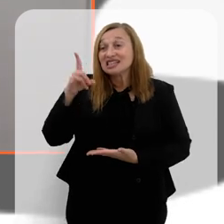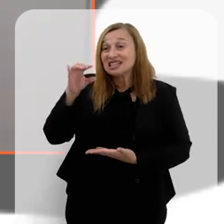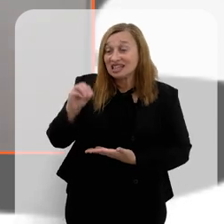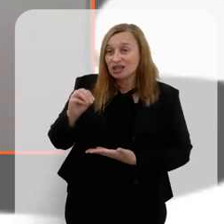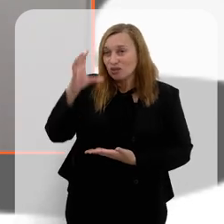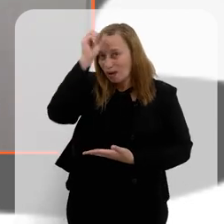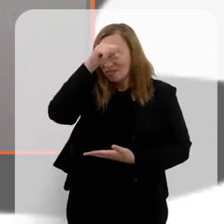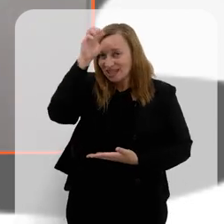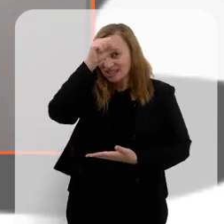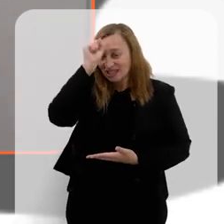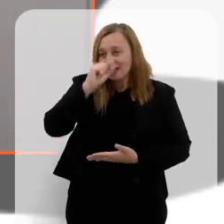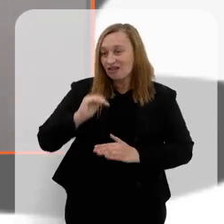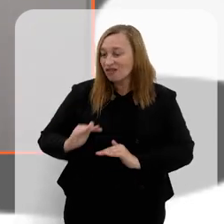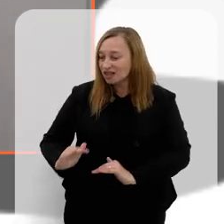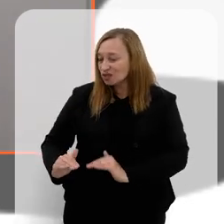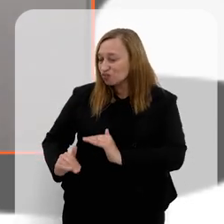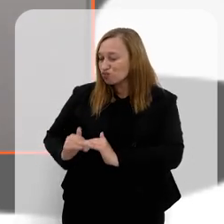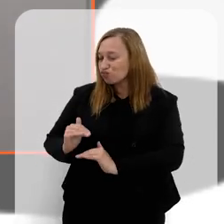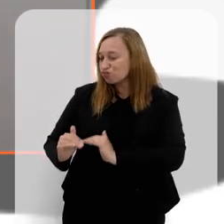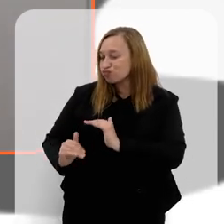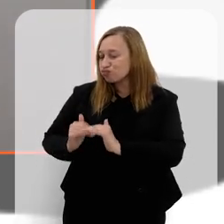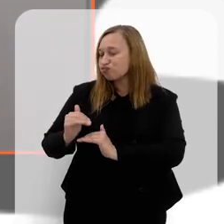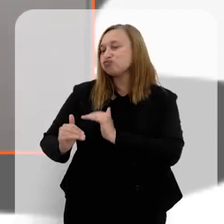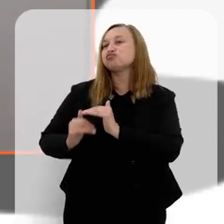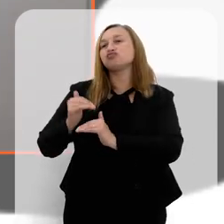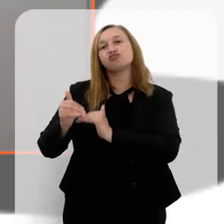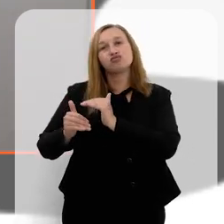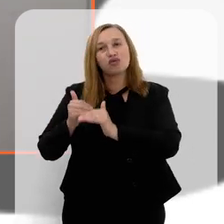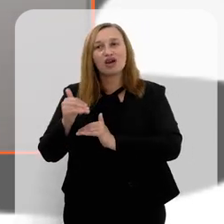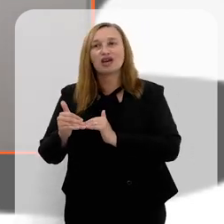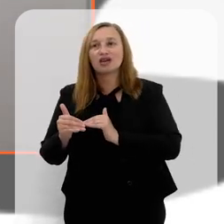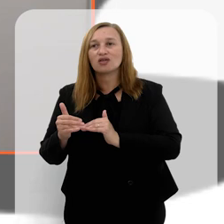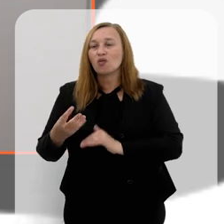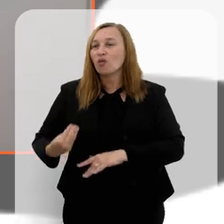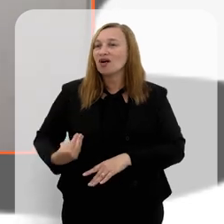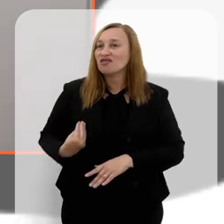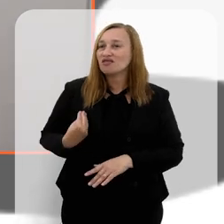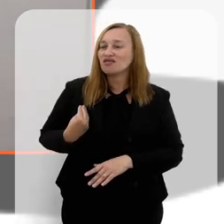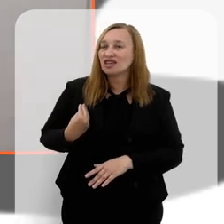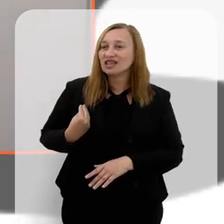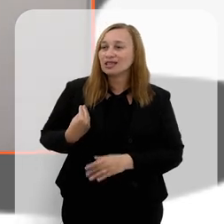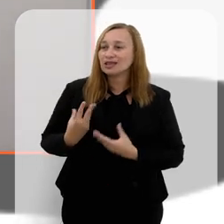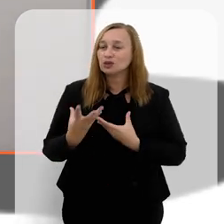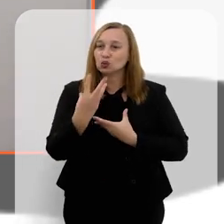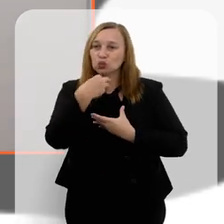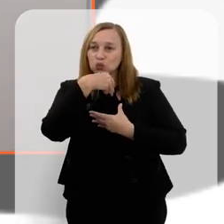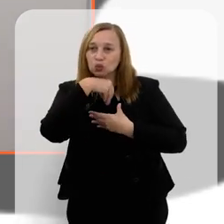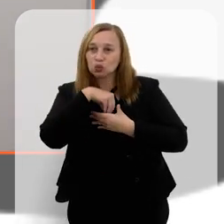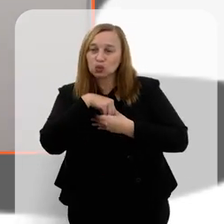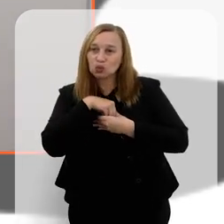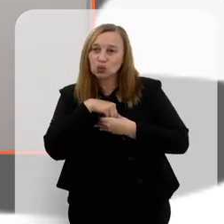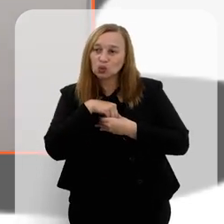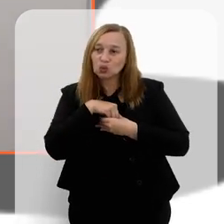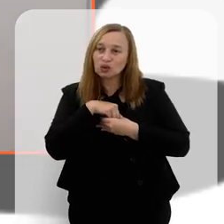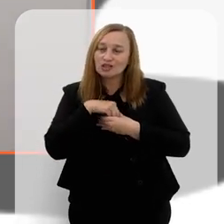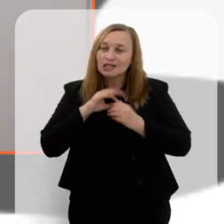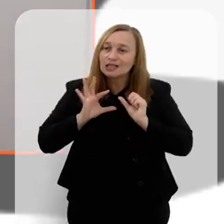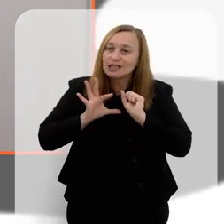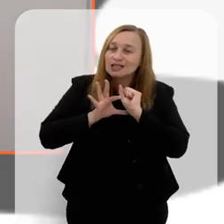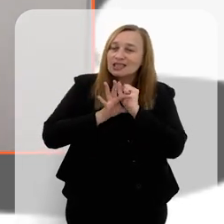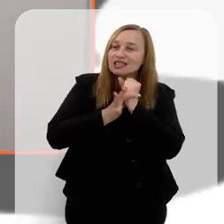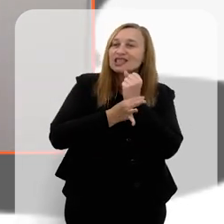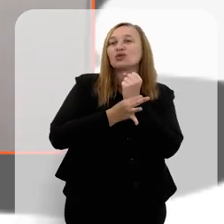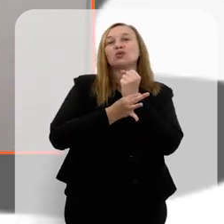Mais cedo, elas vão desenvolver uma vida interior,